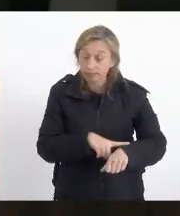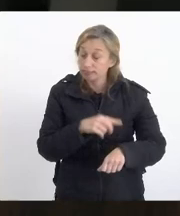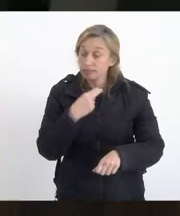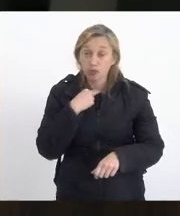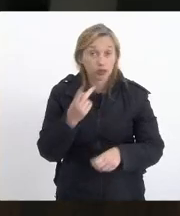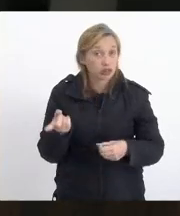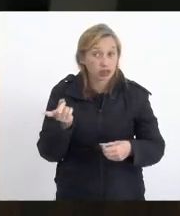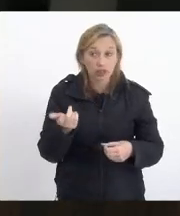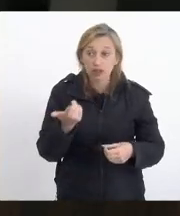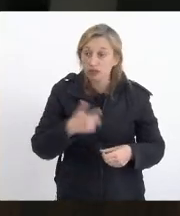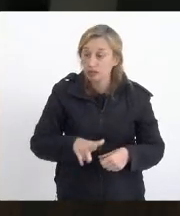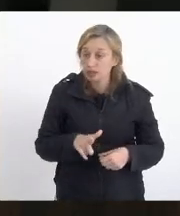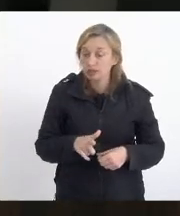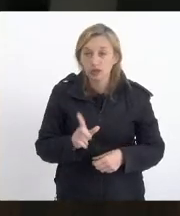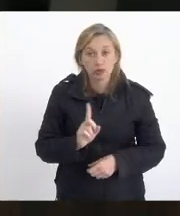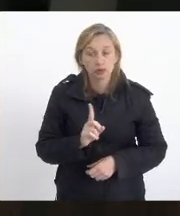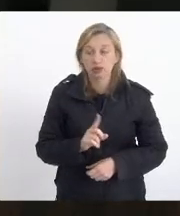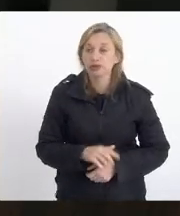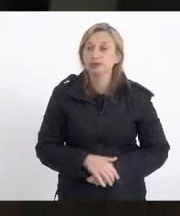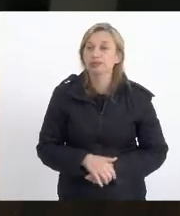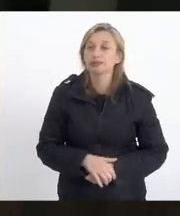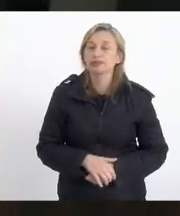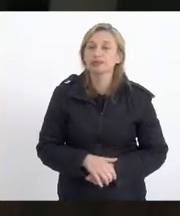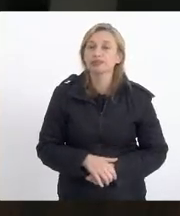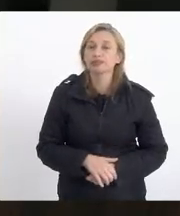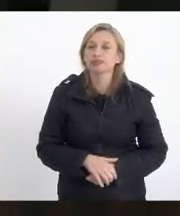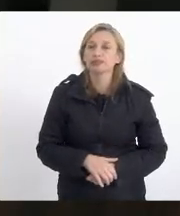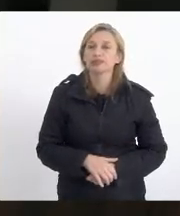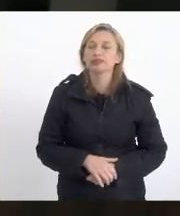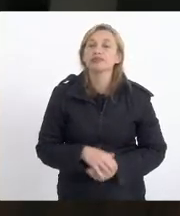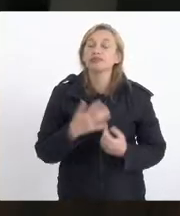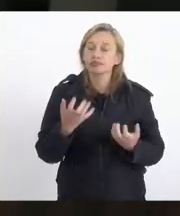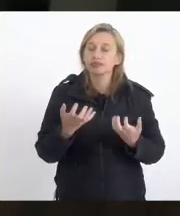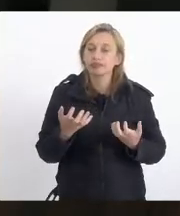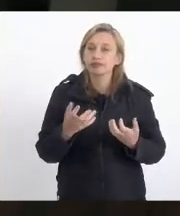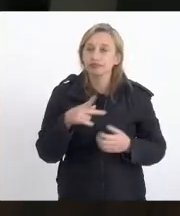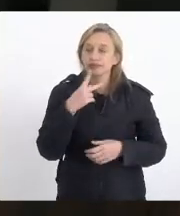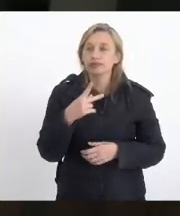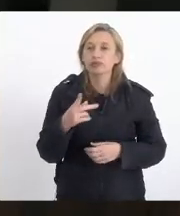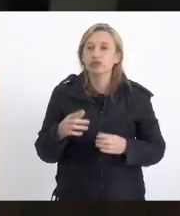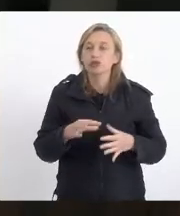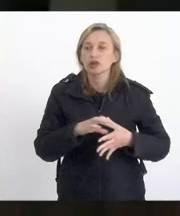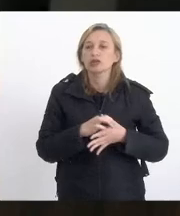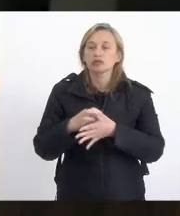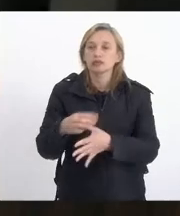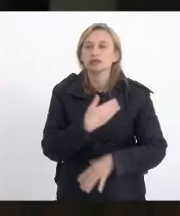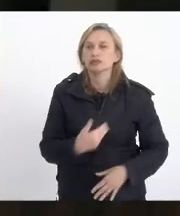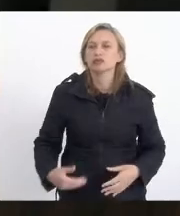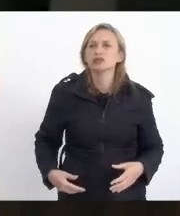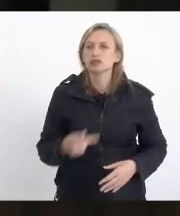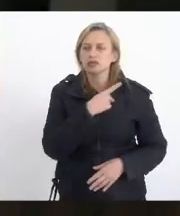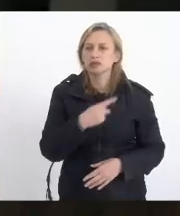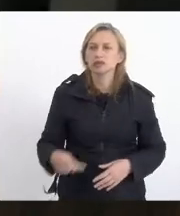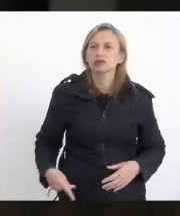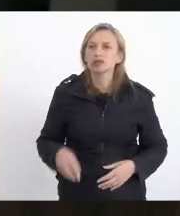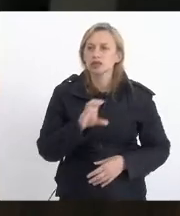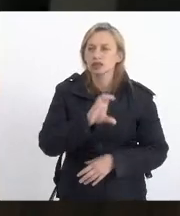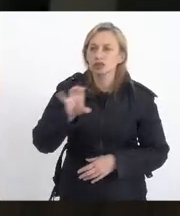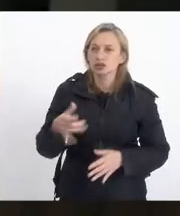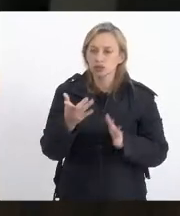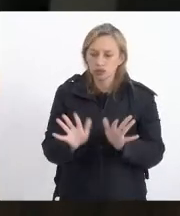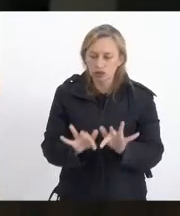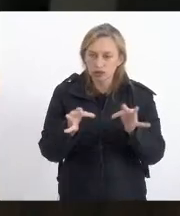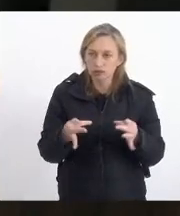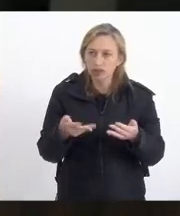se repetir. Então, da nossa parte, eu quero dizer assim, como líder do governo, presidente da CCJ, com muita humildade, eu vou